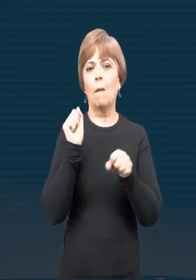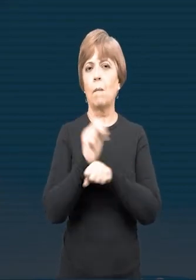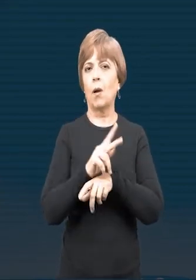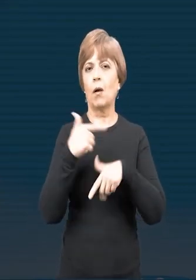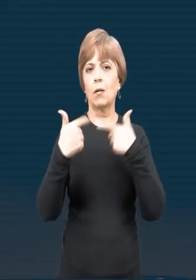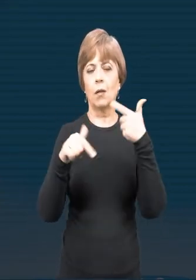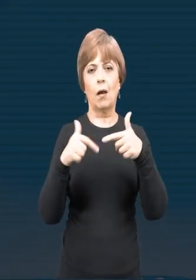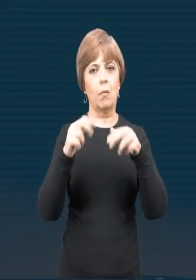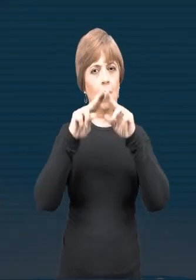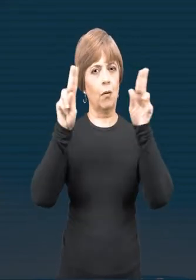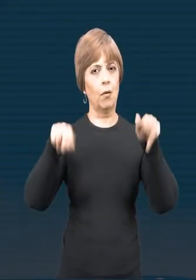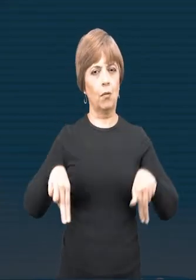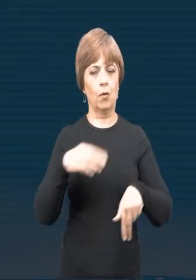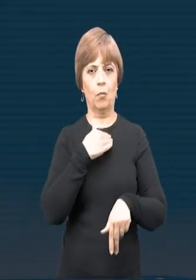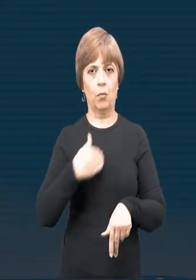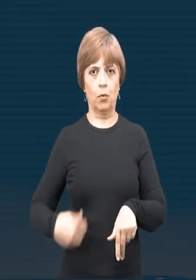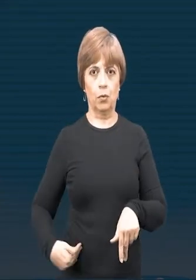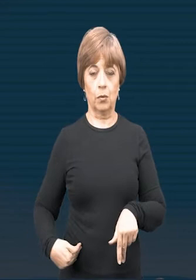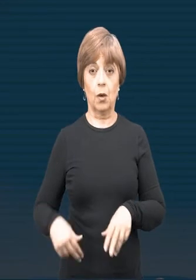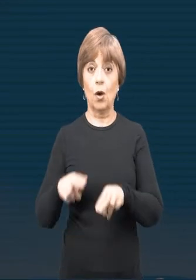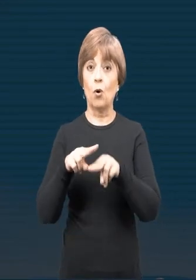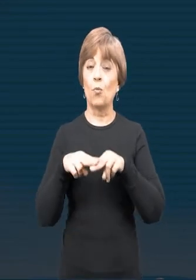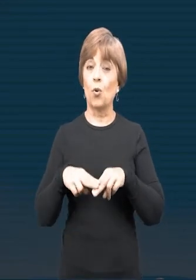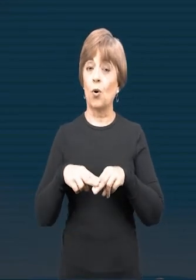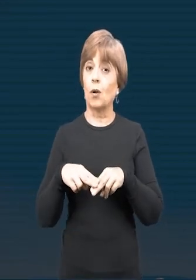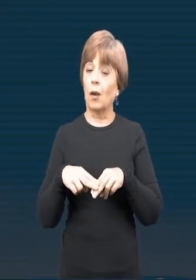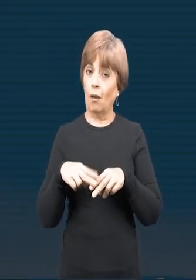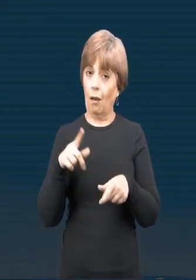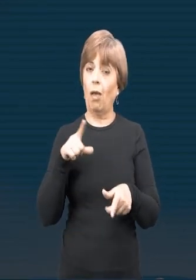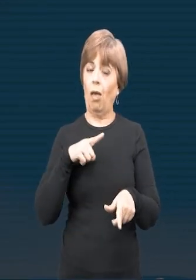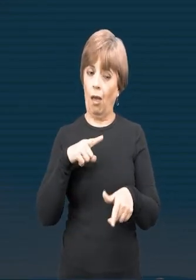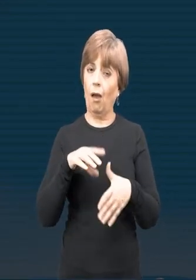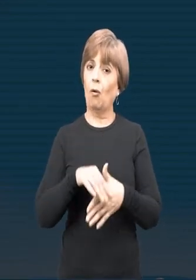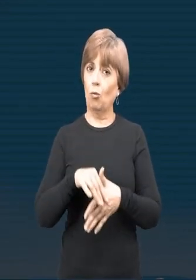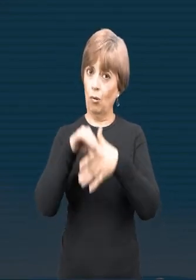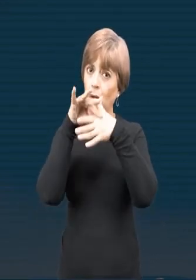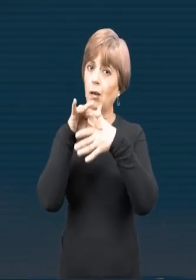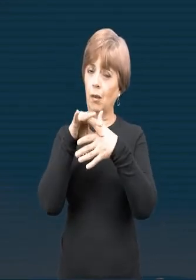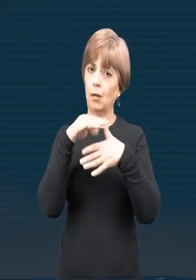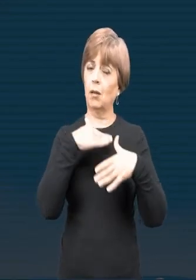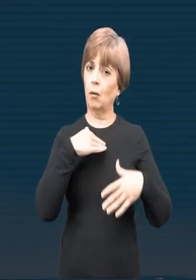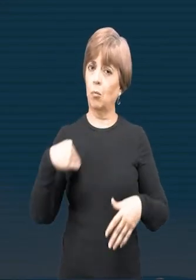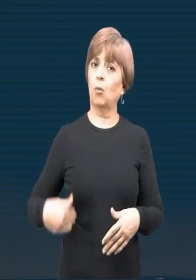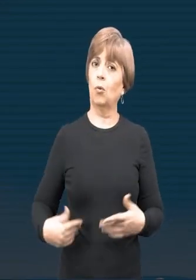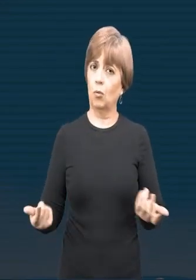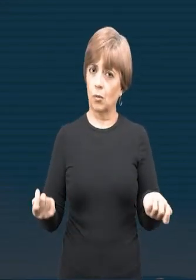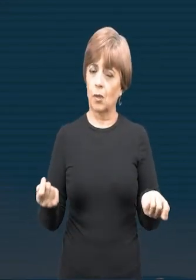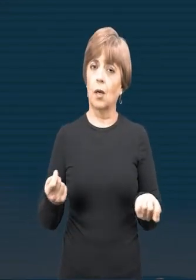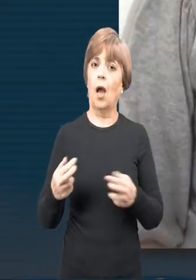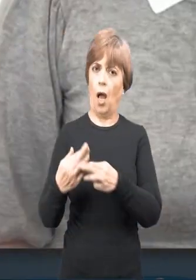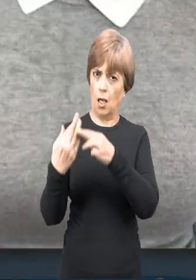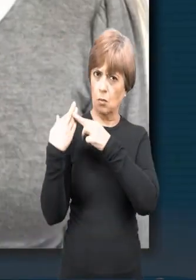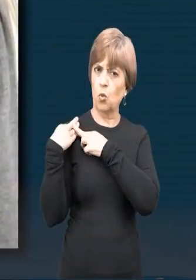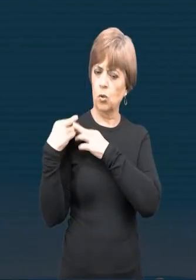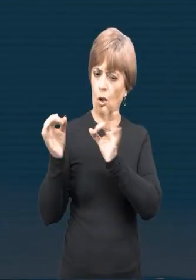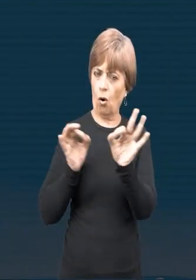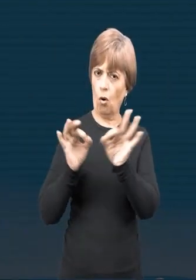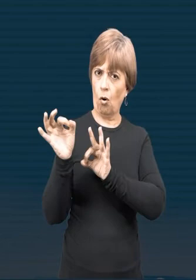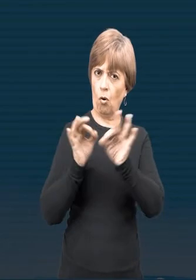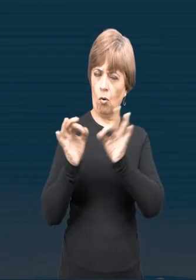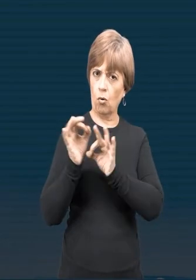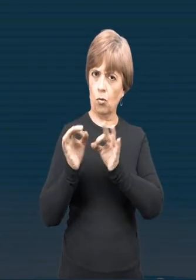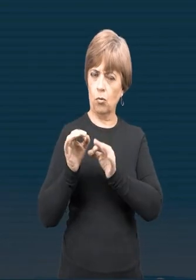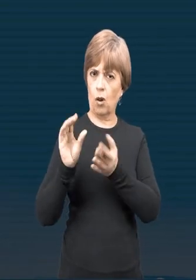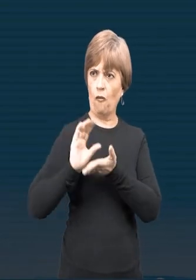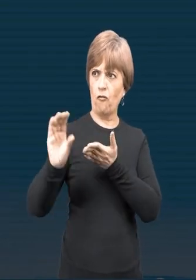durar essa suspensão. Ainda mais um cargo público de grande influência política no município, responsável pela ordenação de despesas